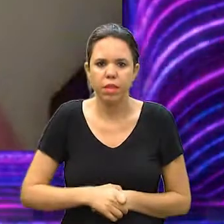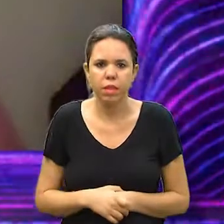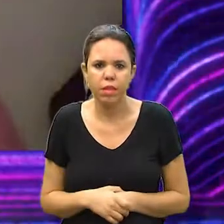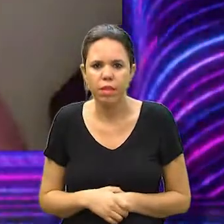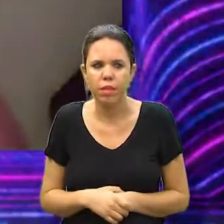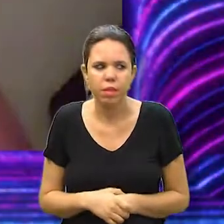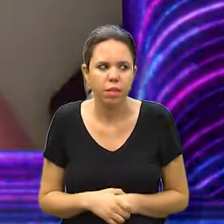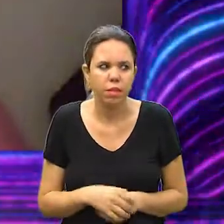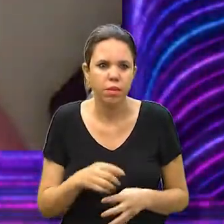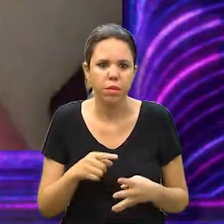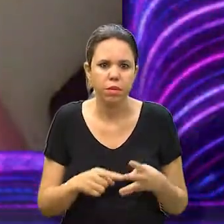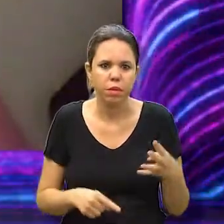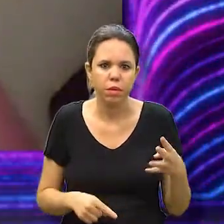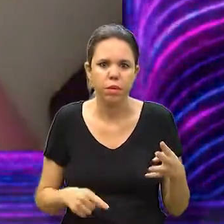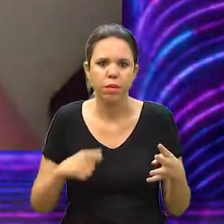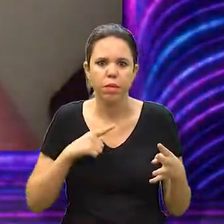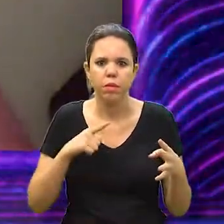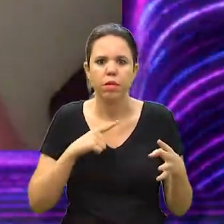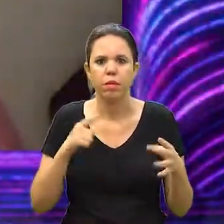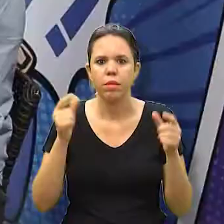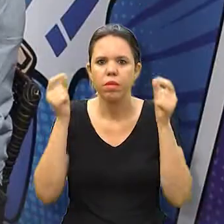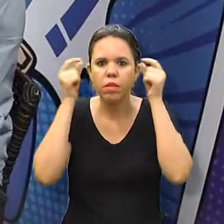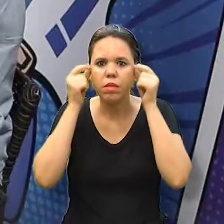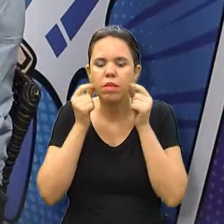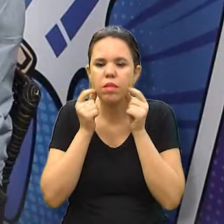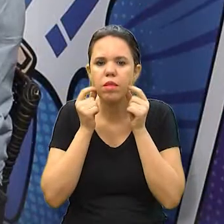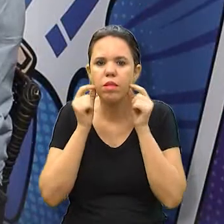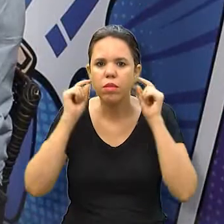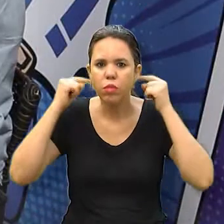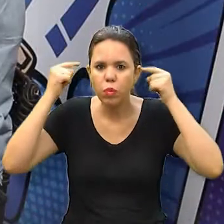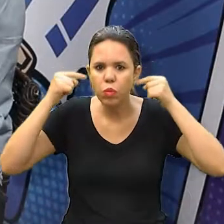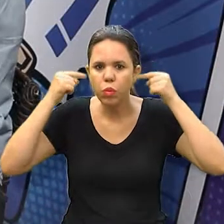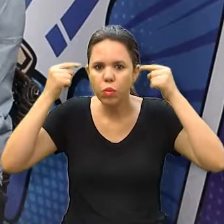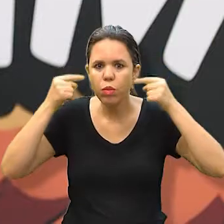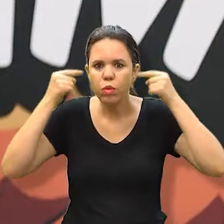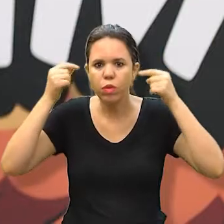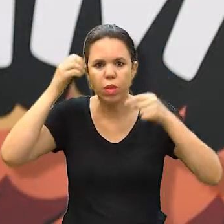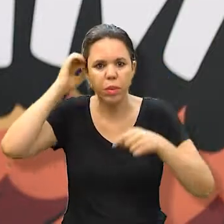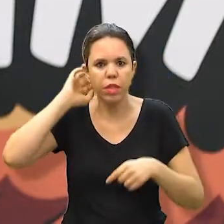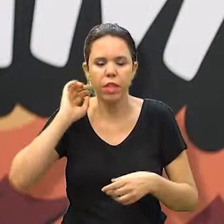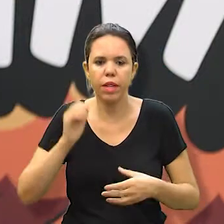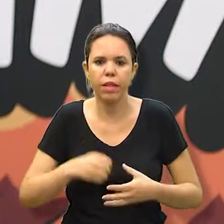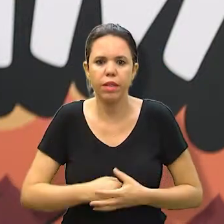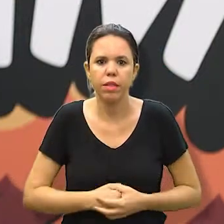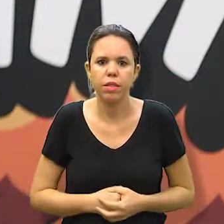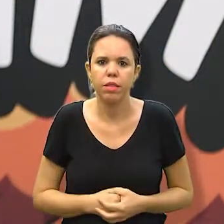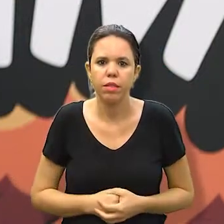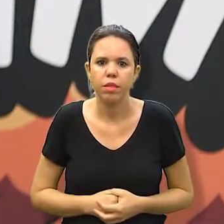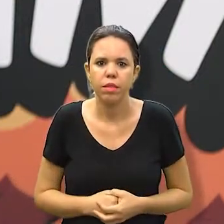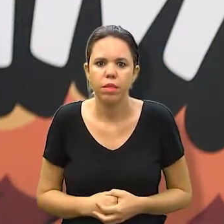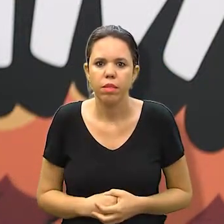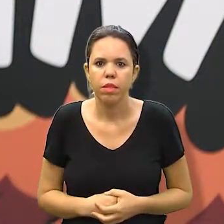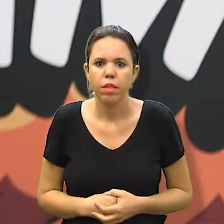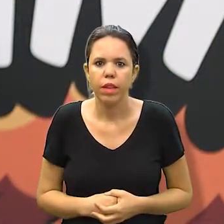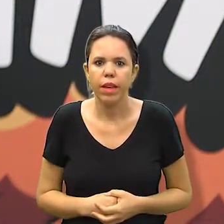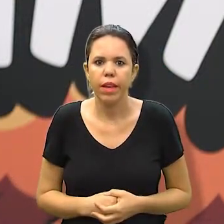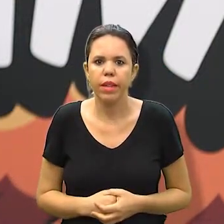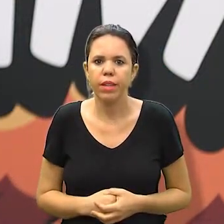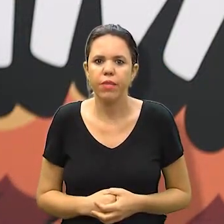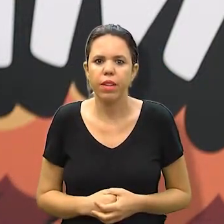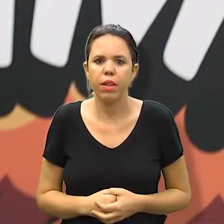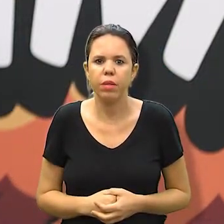né? Drácula, Frankenstein e o Retrato de Dorian Gray. E aí, como é que